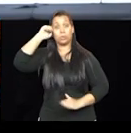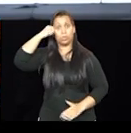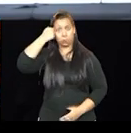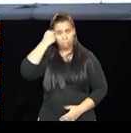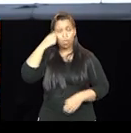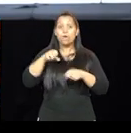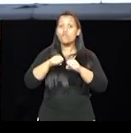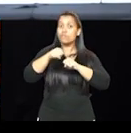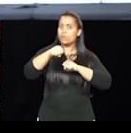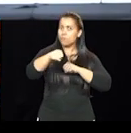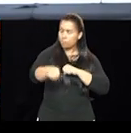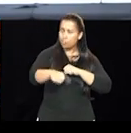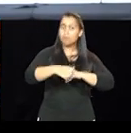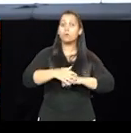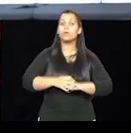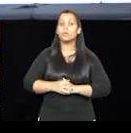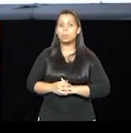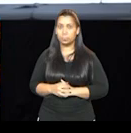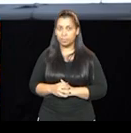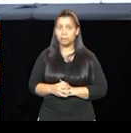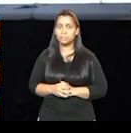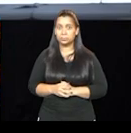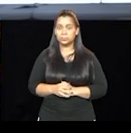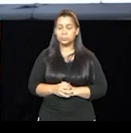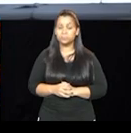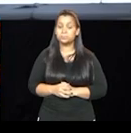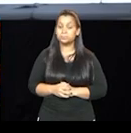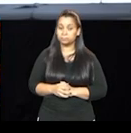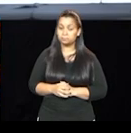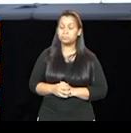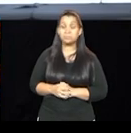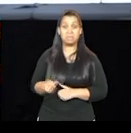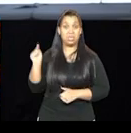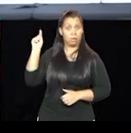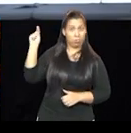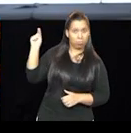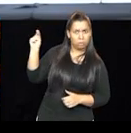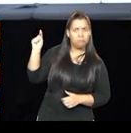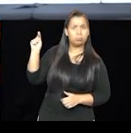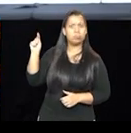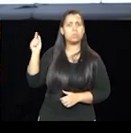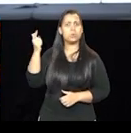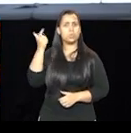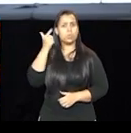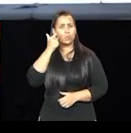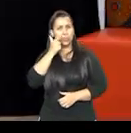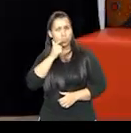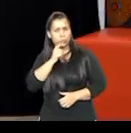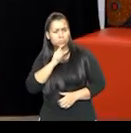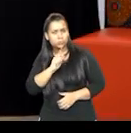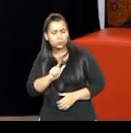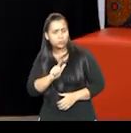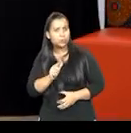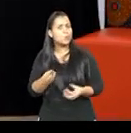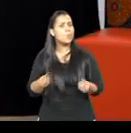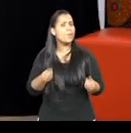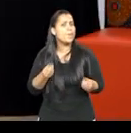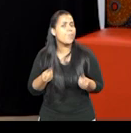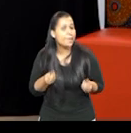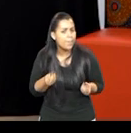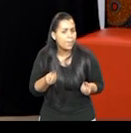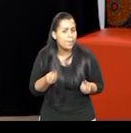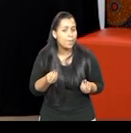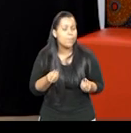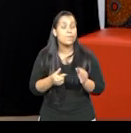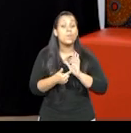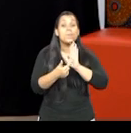graduado pela Academia Imperial de Belas Artes. O Estevão, ele conseguiu se consagrar retratando em